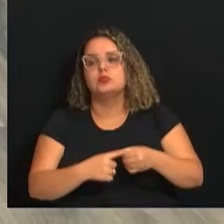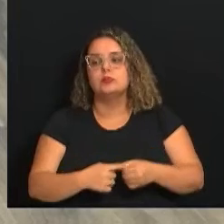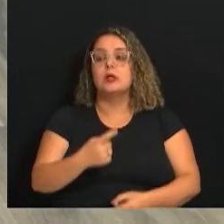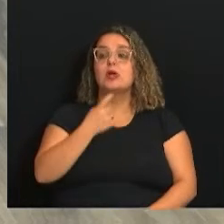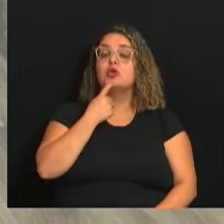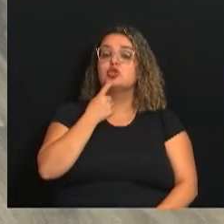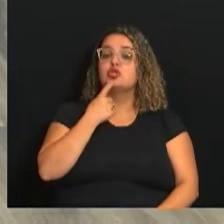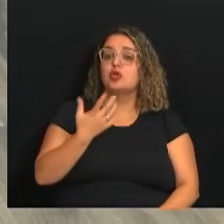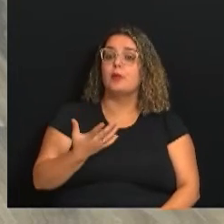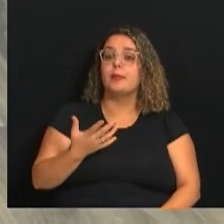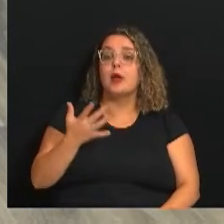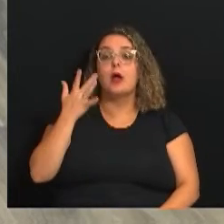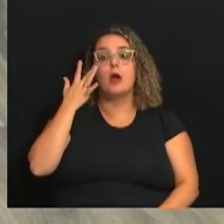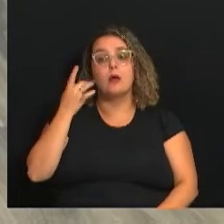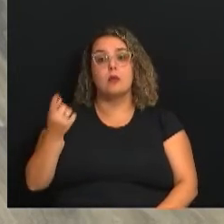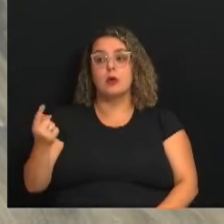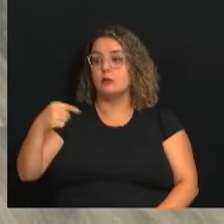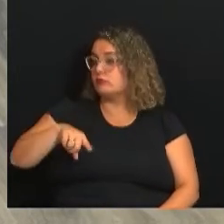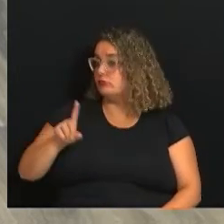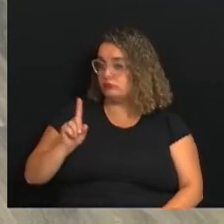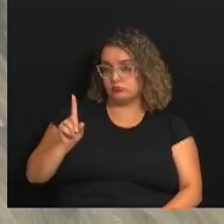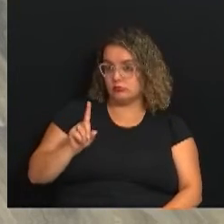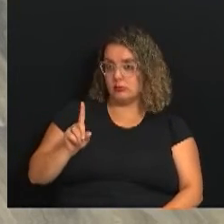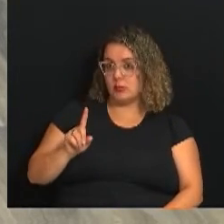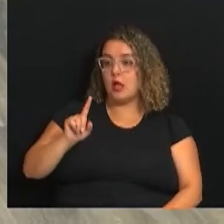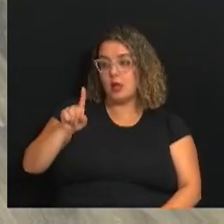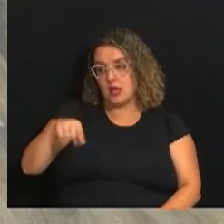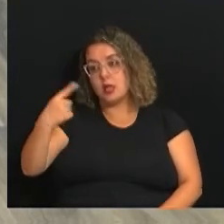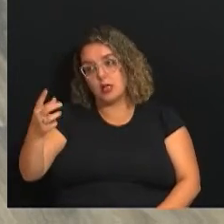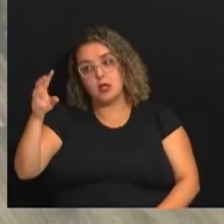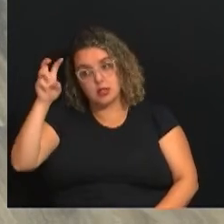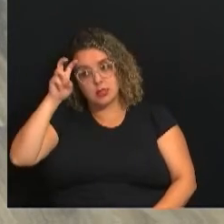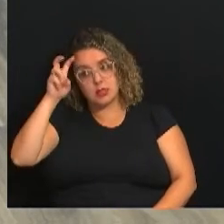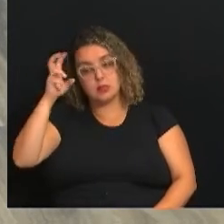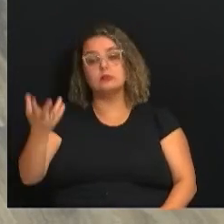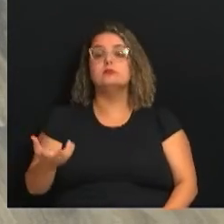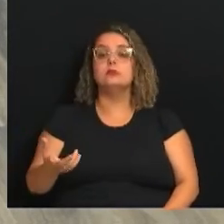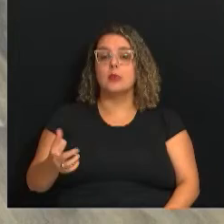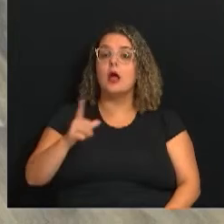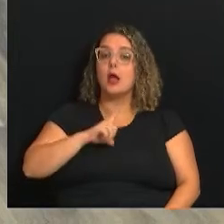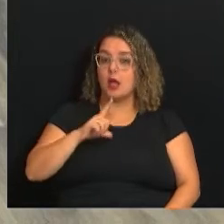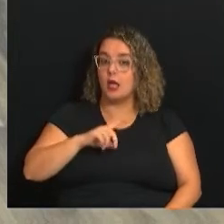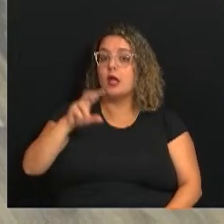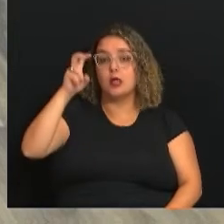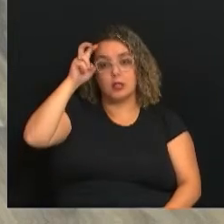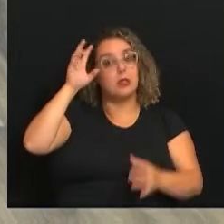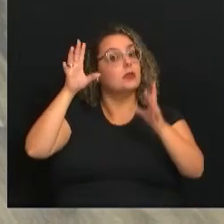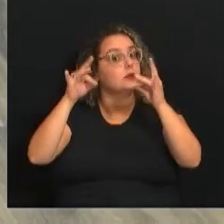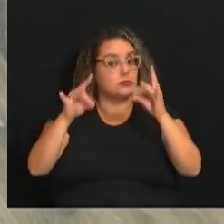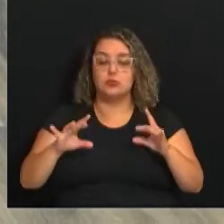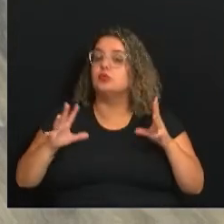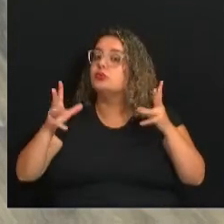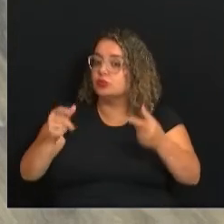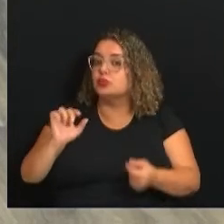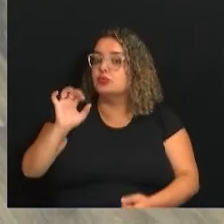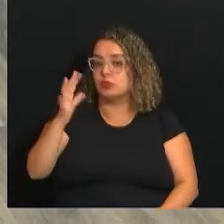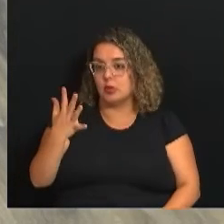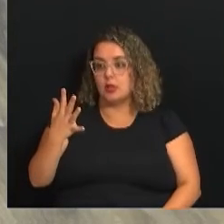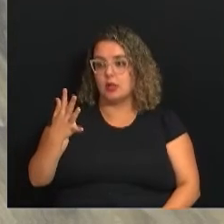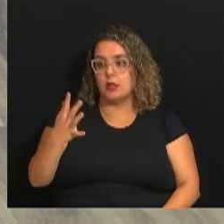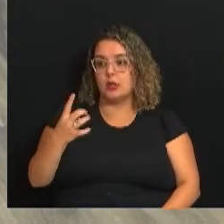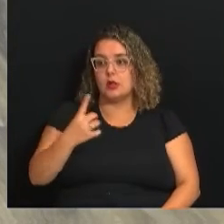www.sumareleilões.com.br. Desta vez, nós temos 450 lotes aí pela INDEC. A gente lembra que esses lotes,